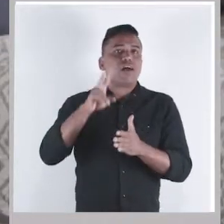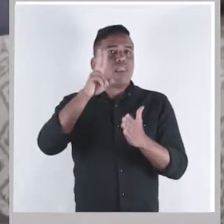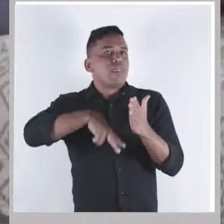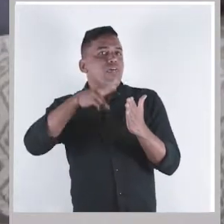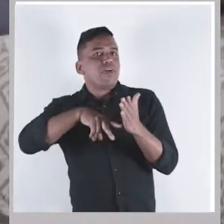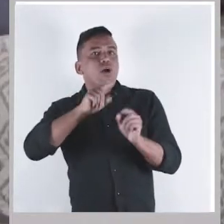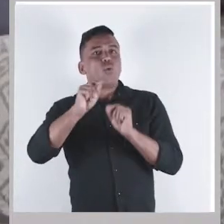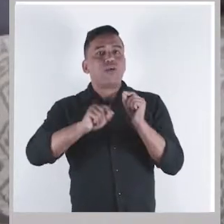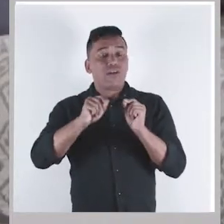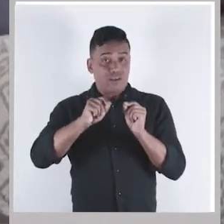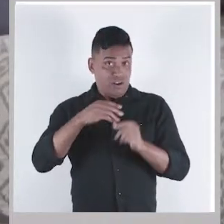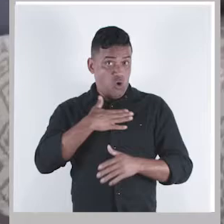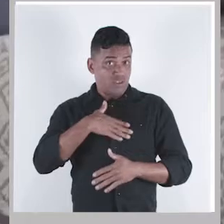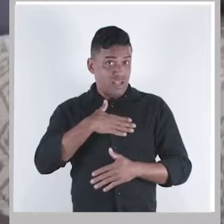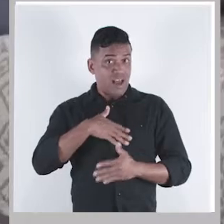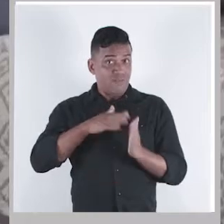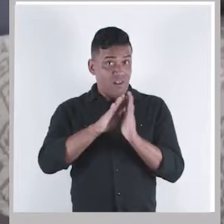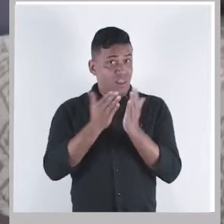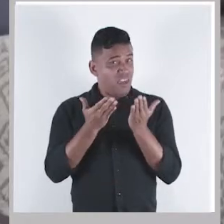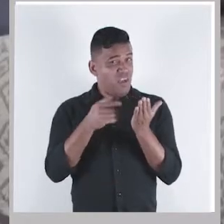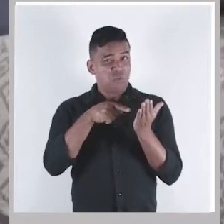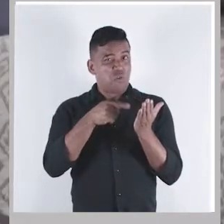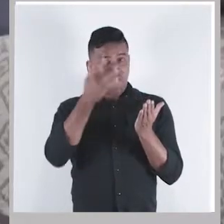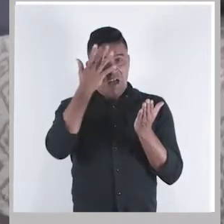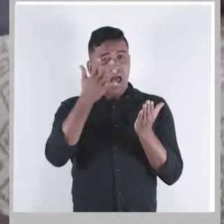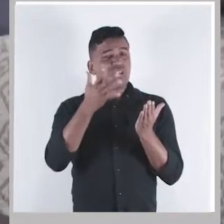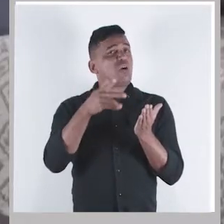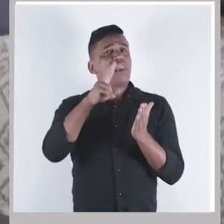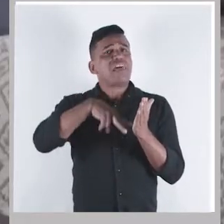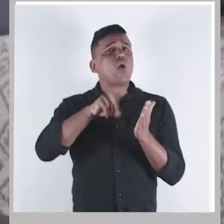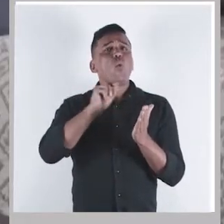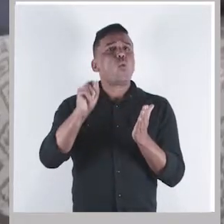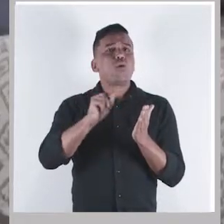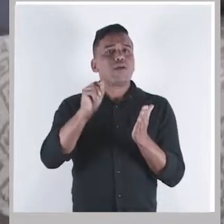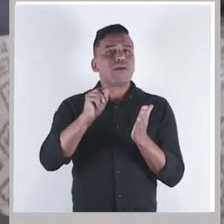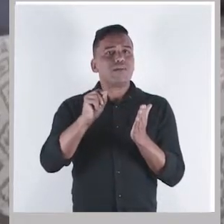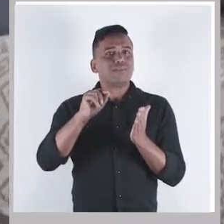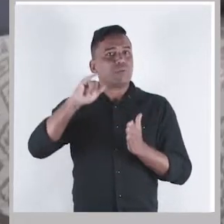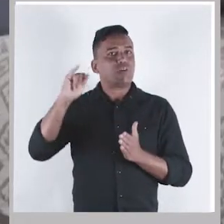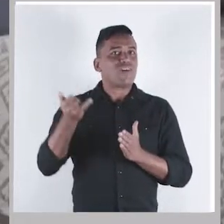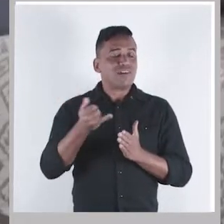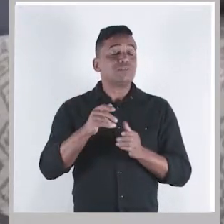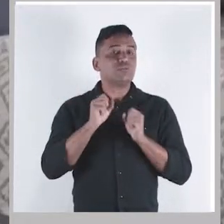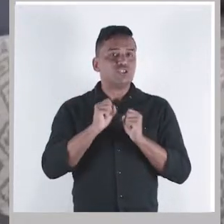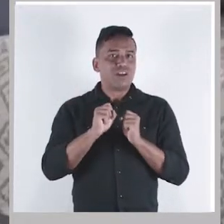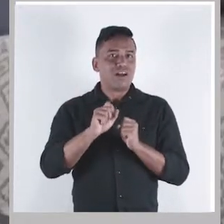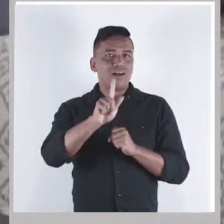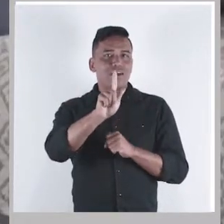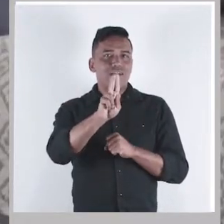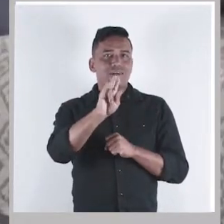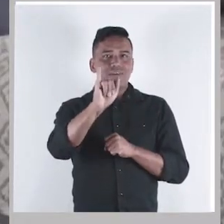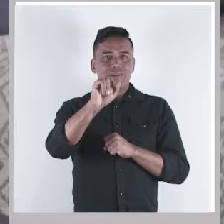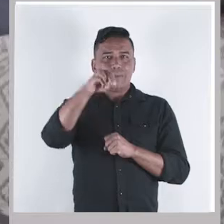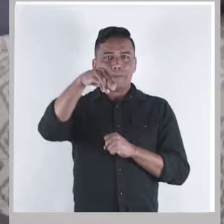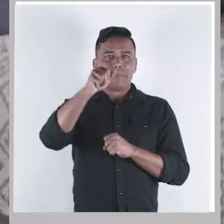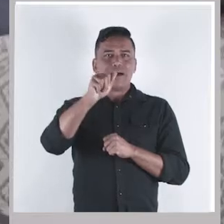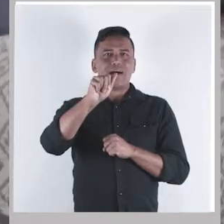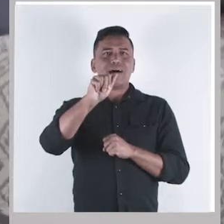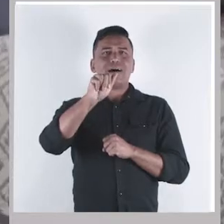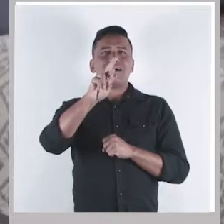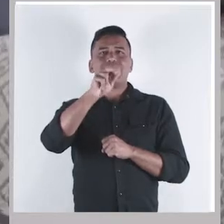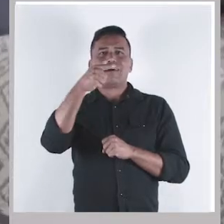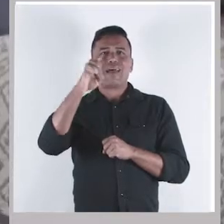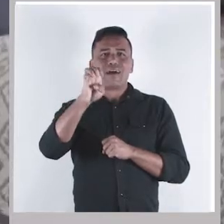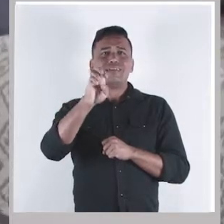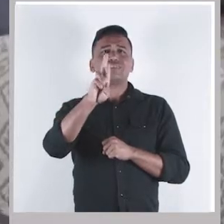angústias também, né? Não sei se eu te respondi. Sim, super. Você fala, inclusive, no livro que você é uma mulher do